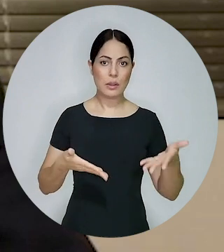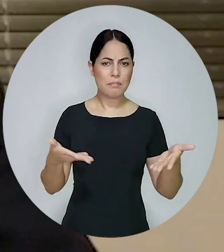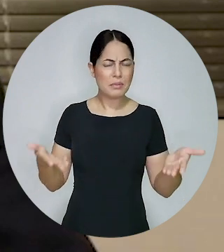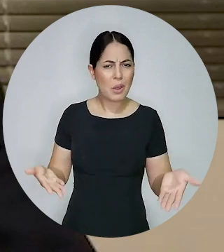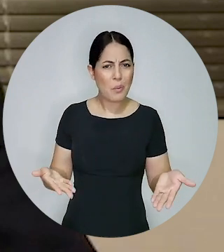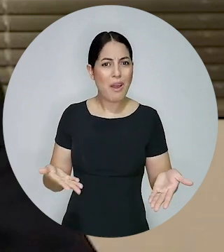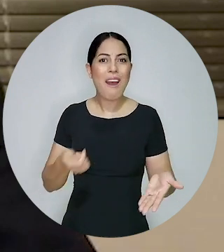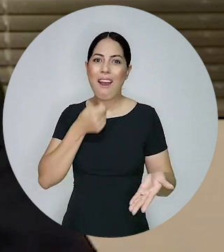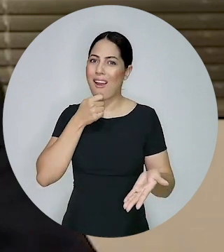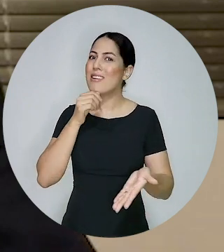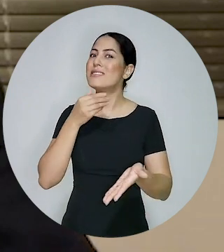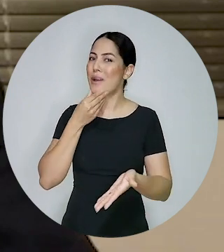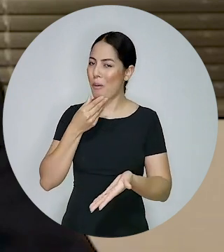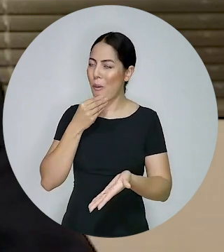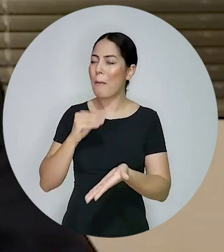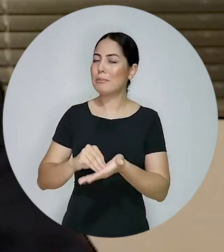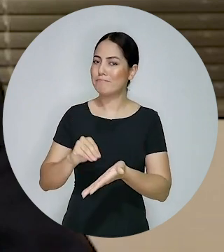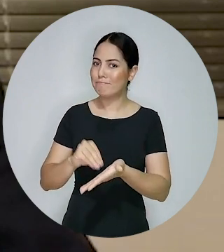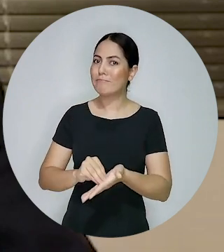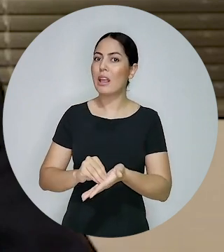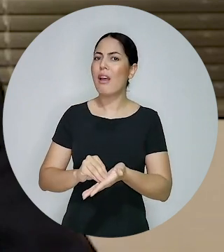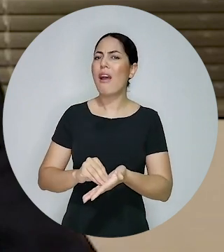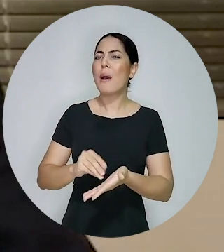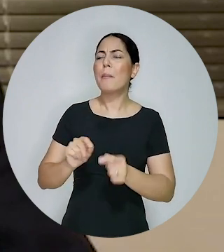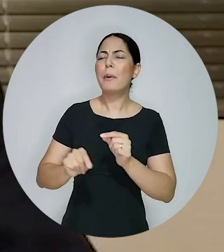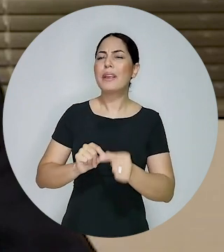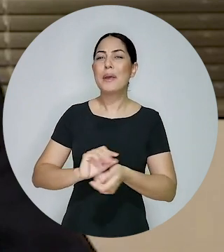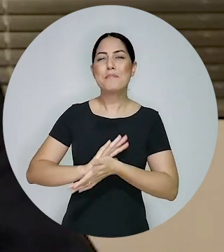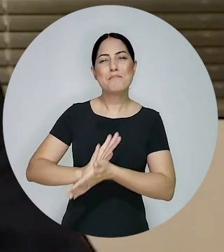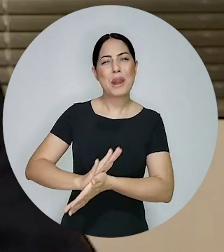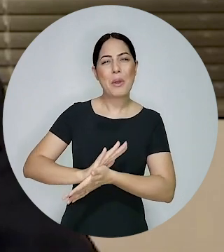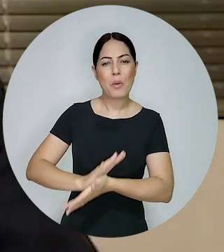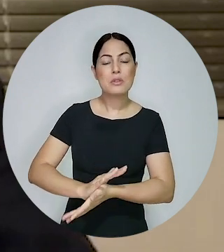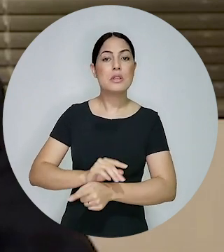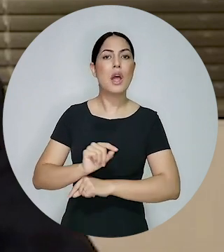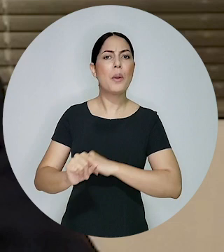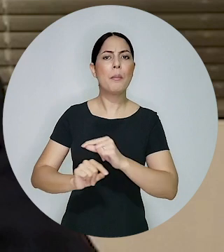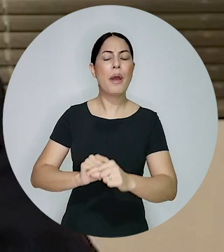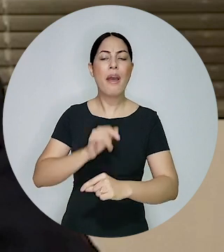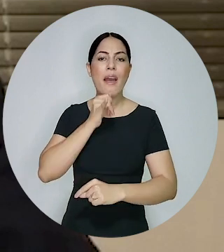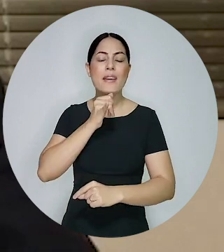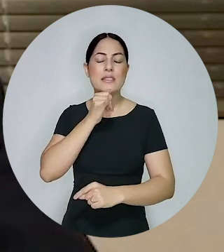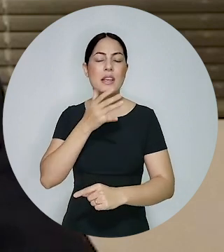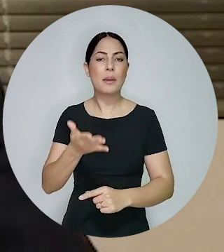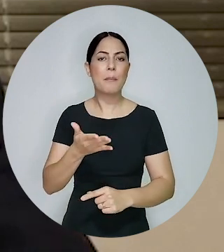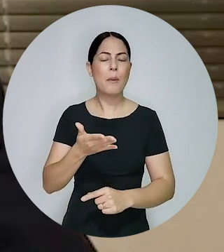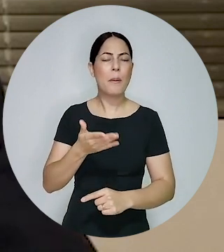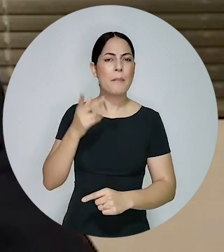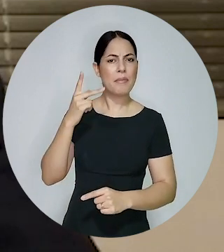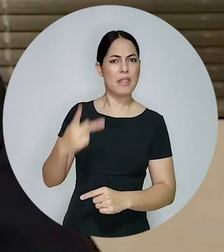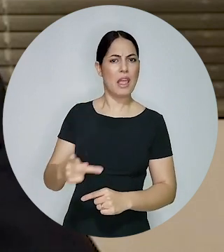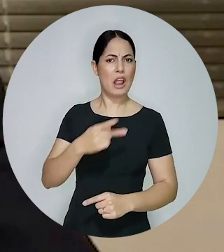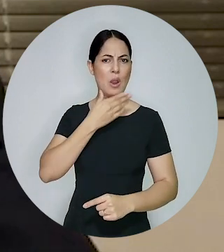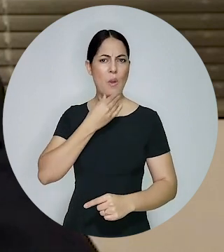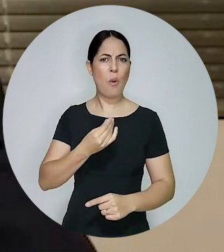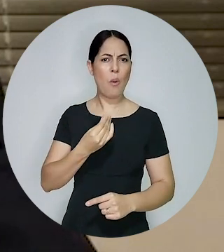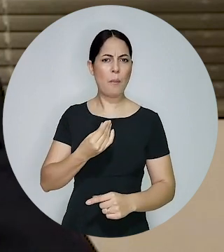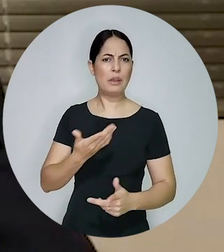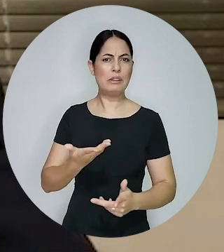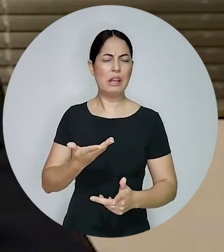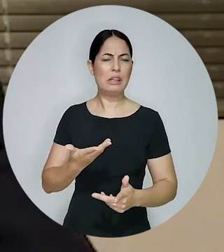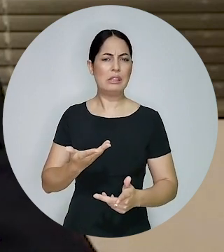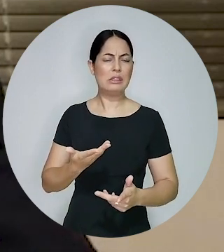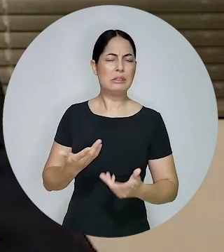geralmente, ela se cuida mais, né? E o homem ainda tem esse preconceito. Primeiro, por ser um local do corpo que,